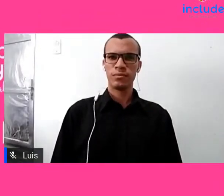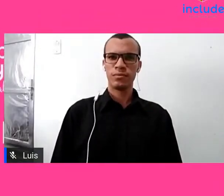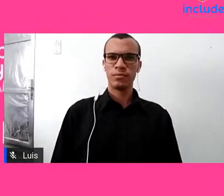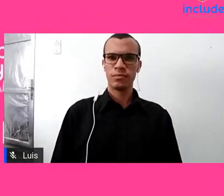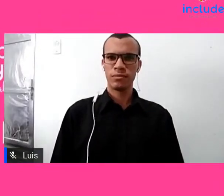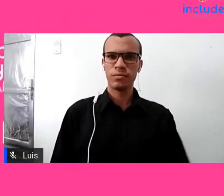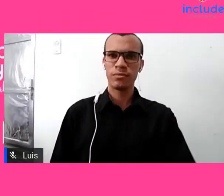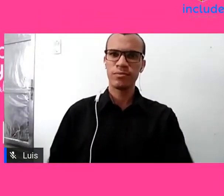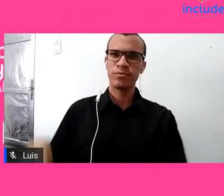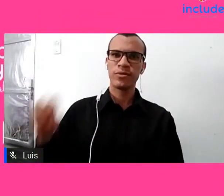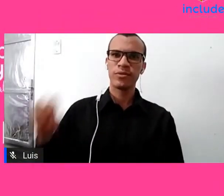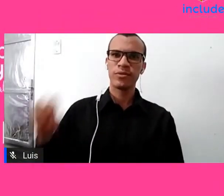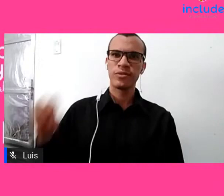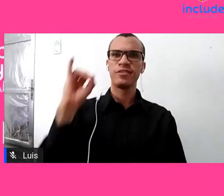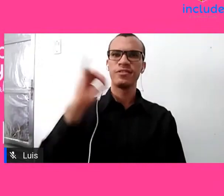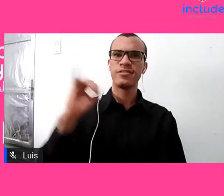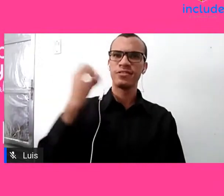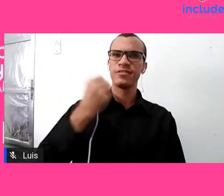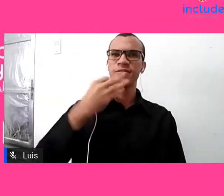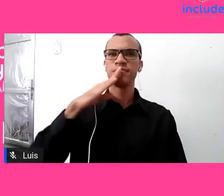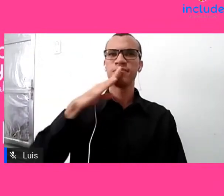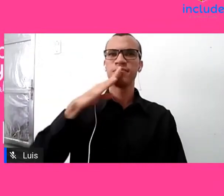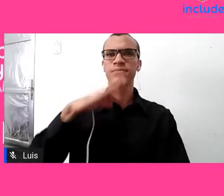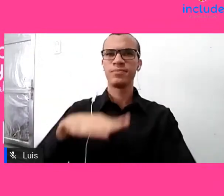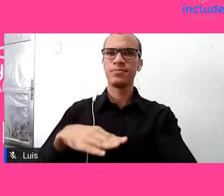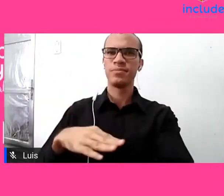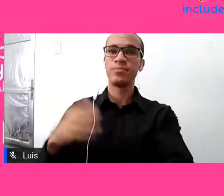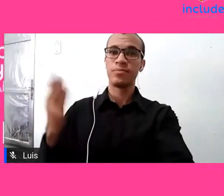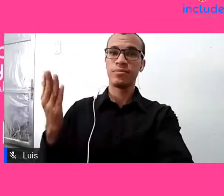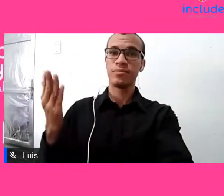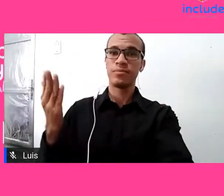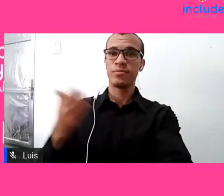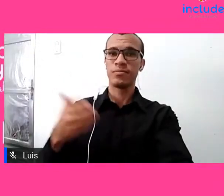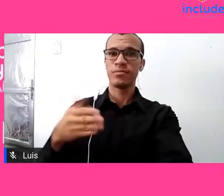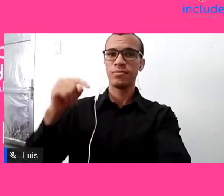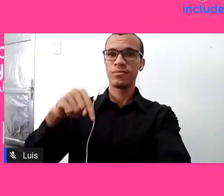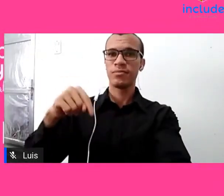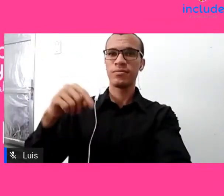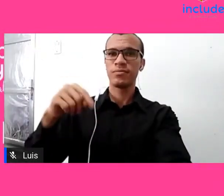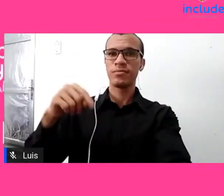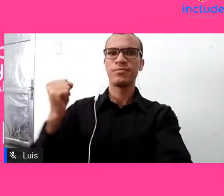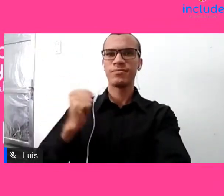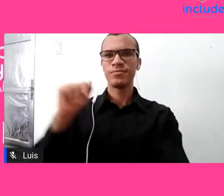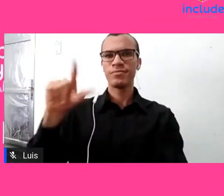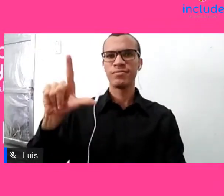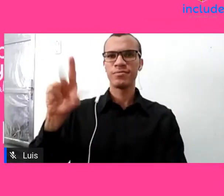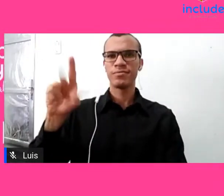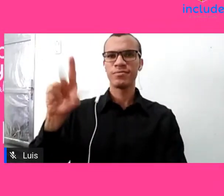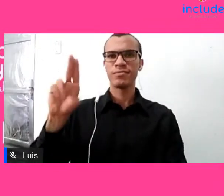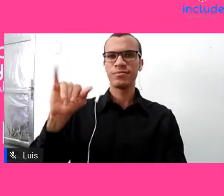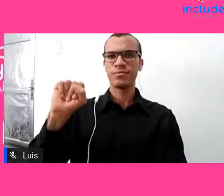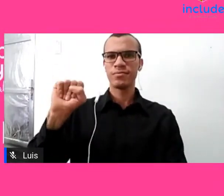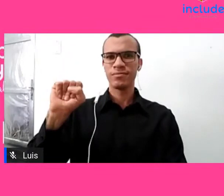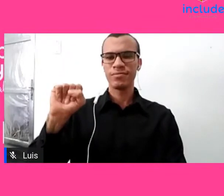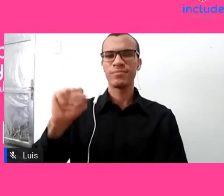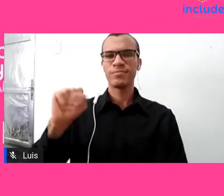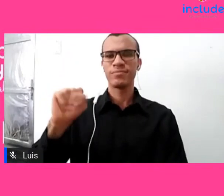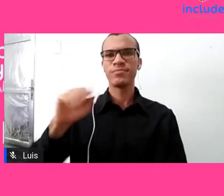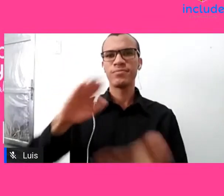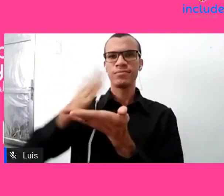Olá, pessoal. Boa tarde. Estamos aqui, eu e o Luiz, meu intérprete aqui,